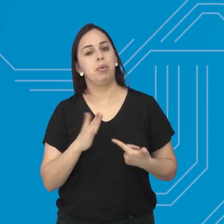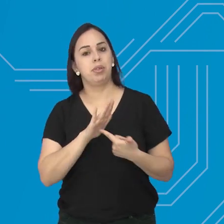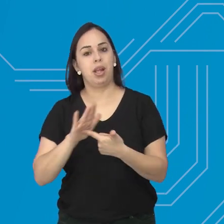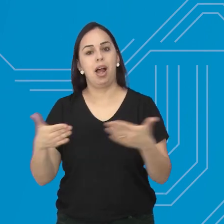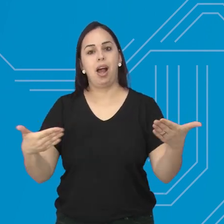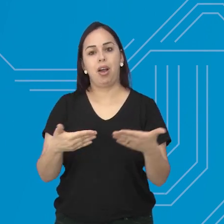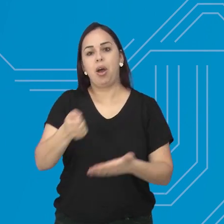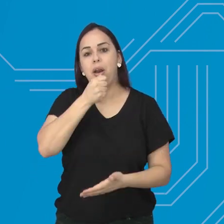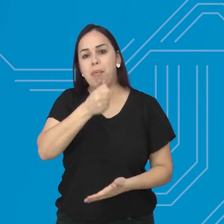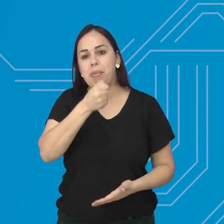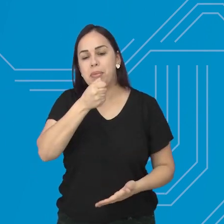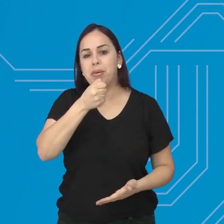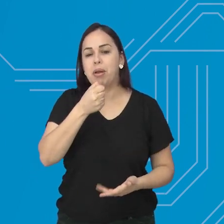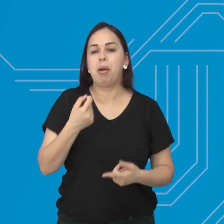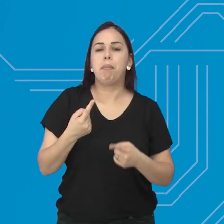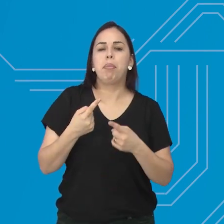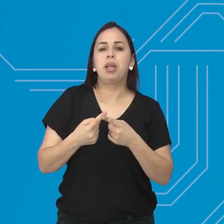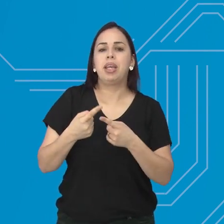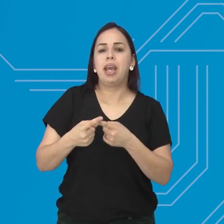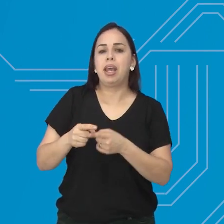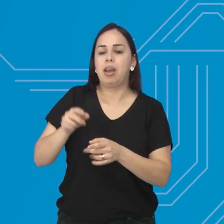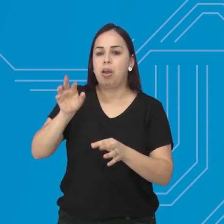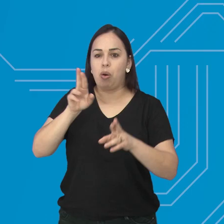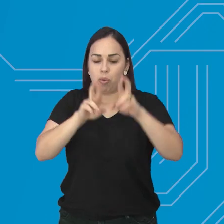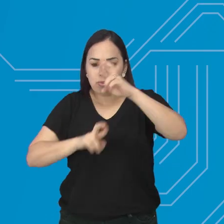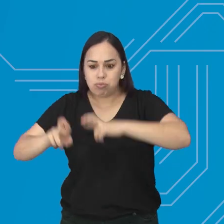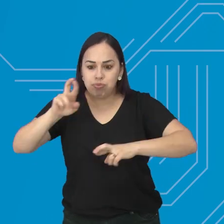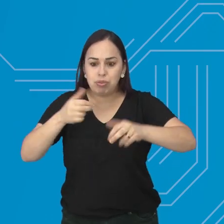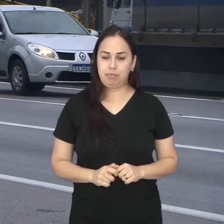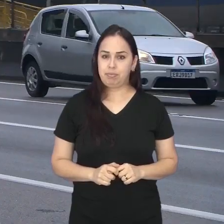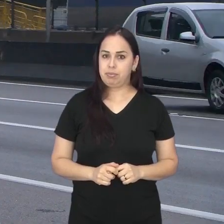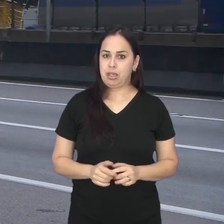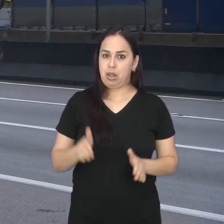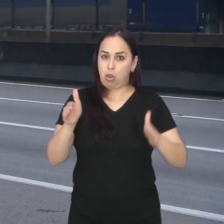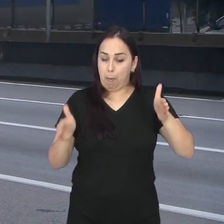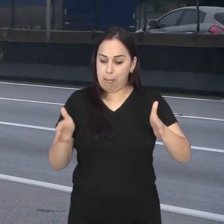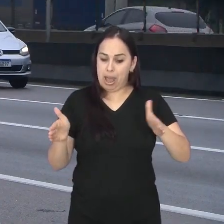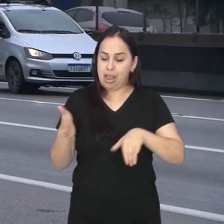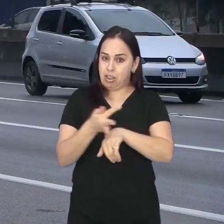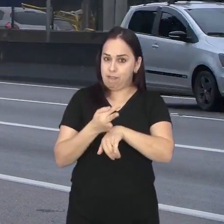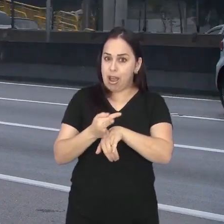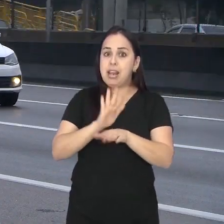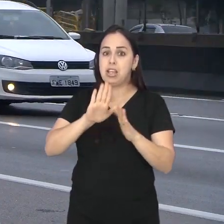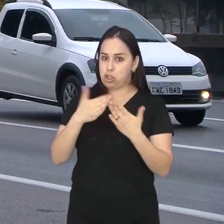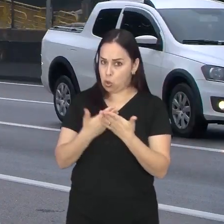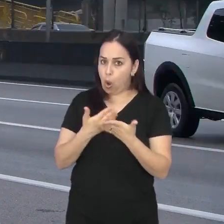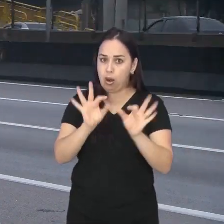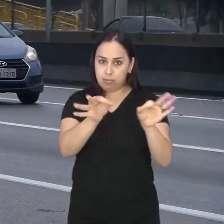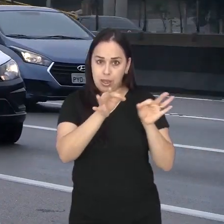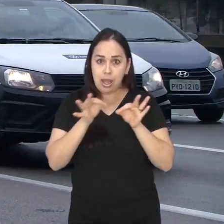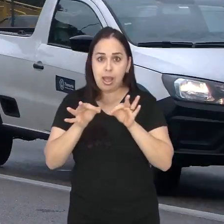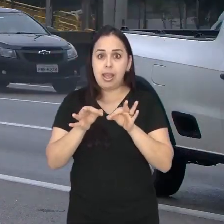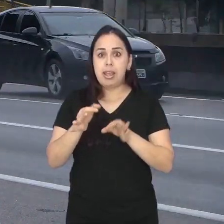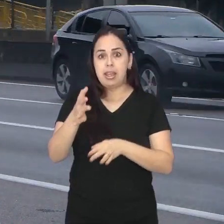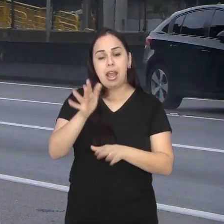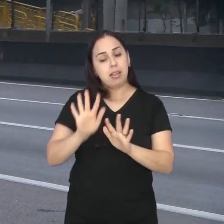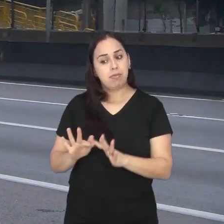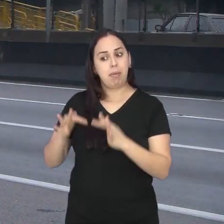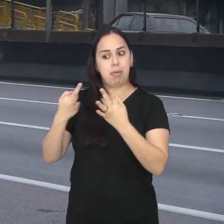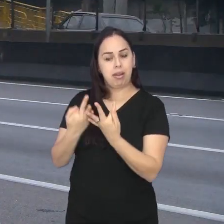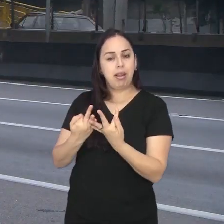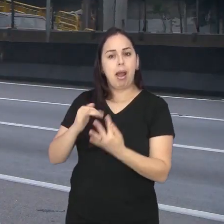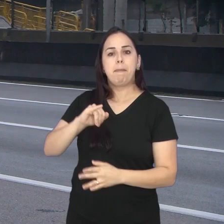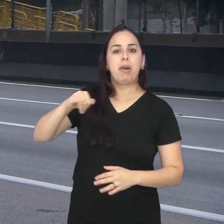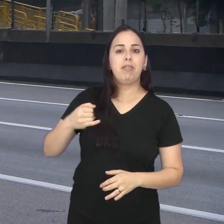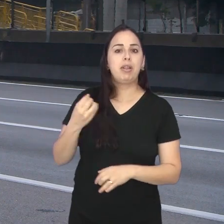na reportagem por que esses cuidados são tão importantes. Estamos num período de férias escolares e, com isso,